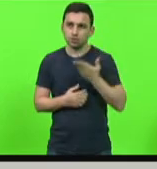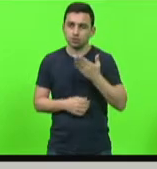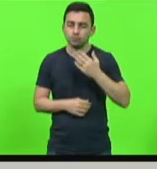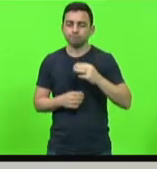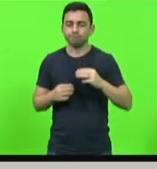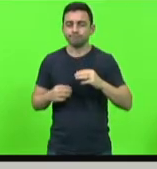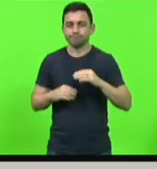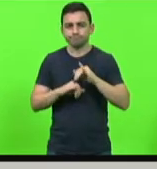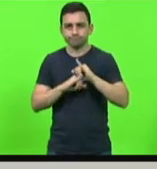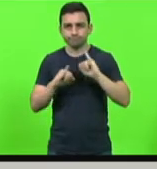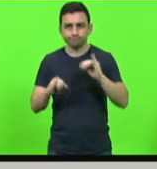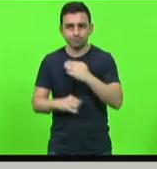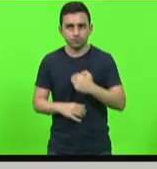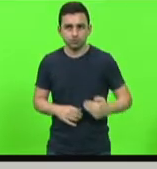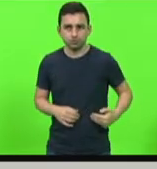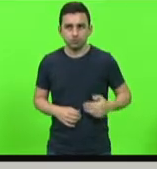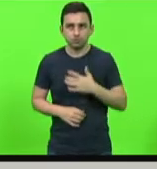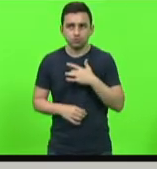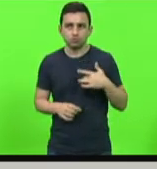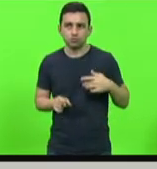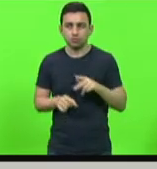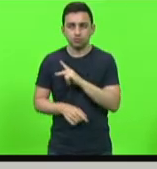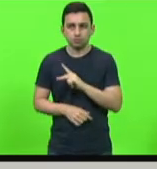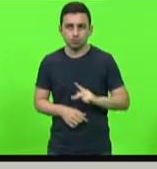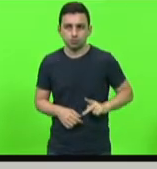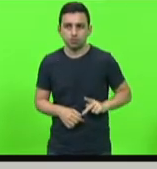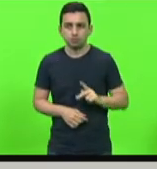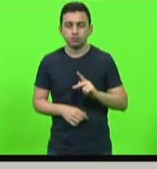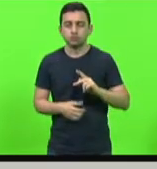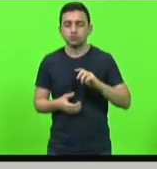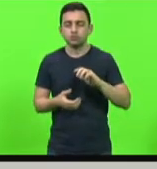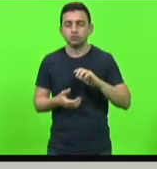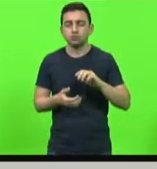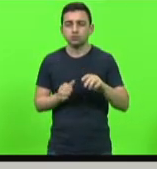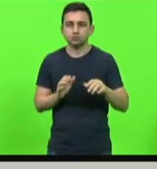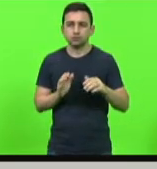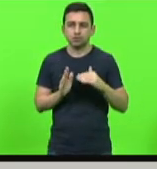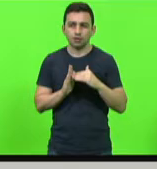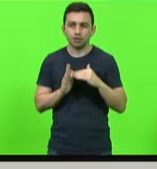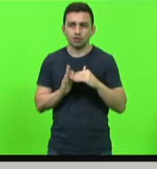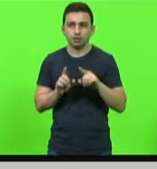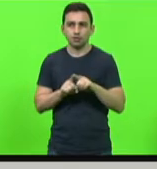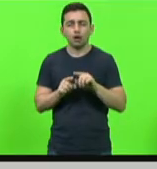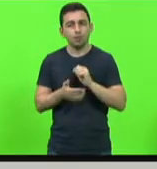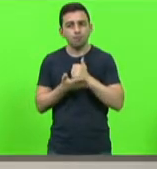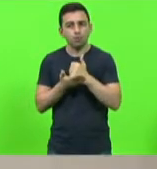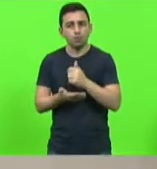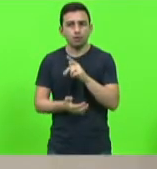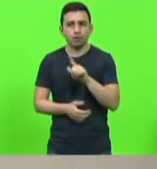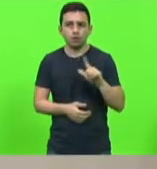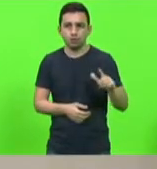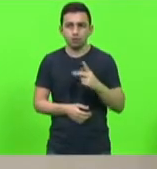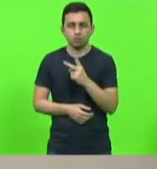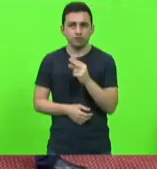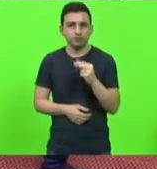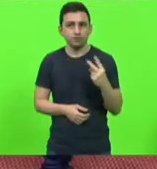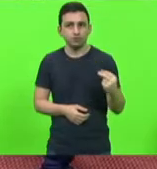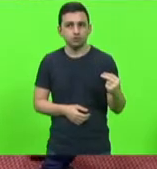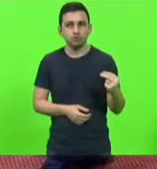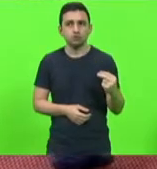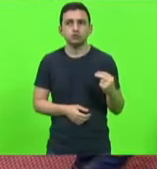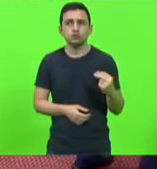Saúde, presidente do Senado e aos senadores catarinenses, apoio ao PL 2564 de 2020. Em discussão,